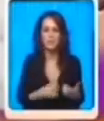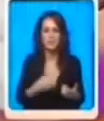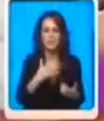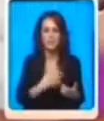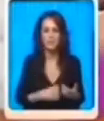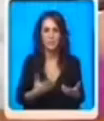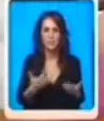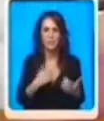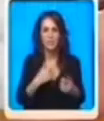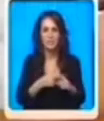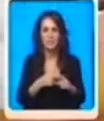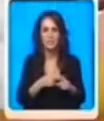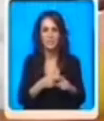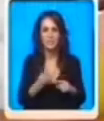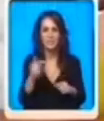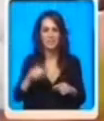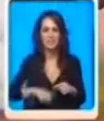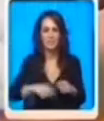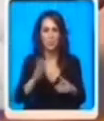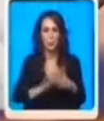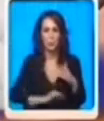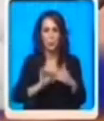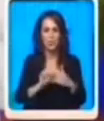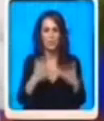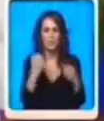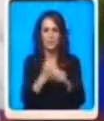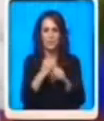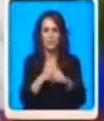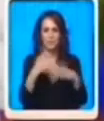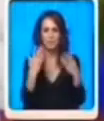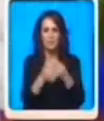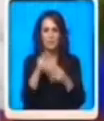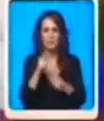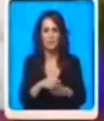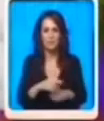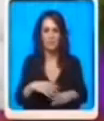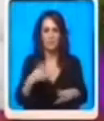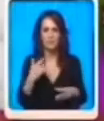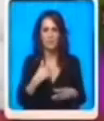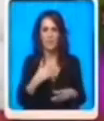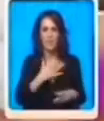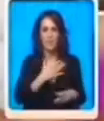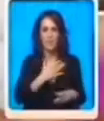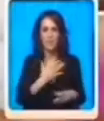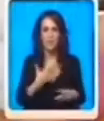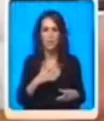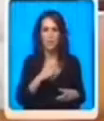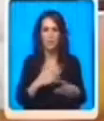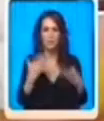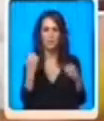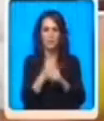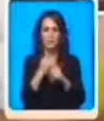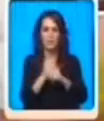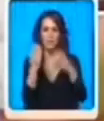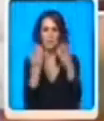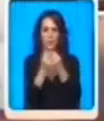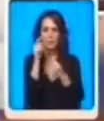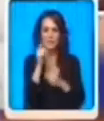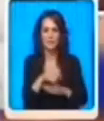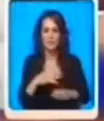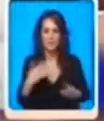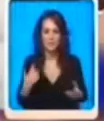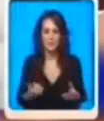gosto. Seria tão interessante ter adorava. Um colega. E trabalhar consigo ainda por cima. Contigo? Ok. Então está por tudo, não é? Não é, senhor Gosha? É